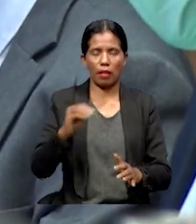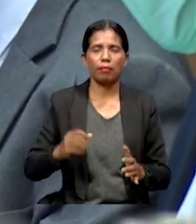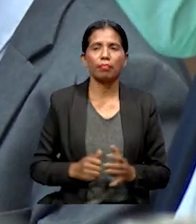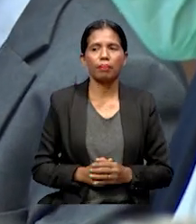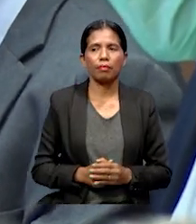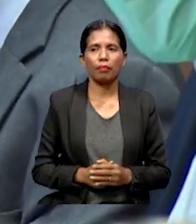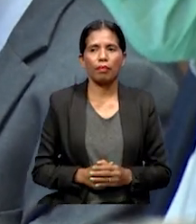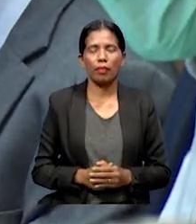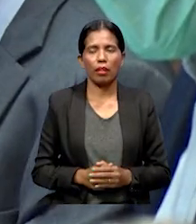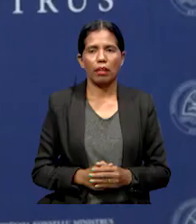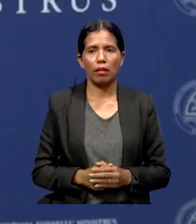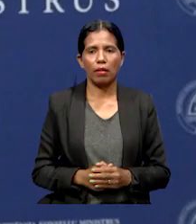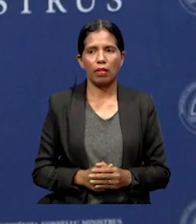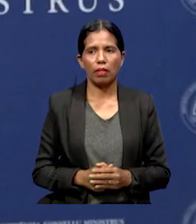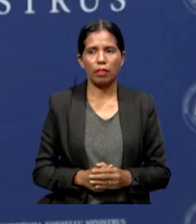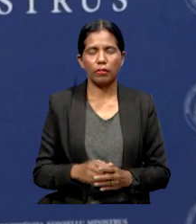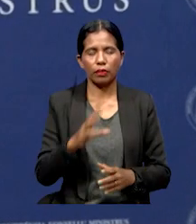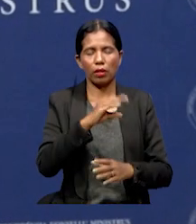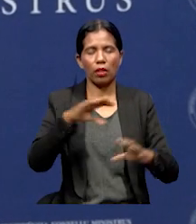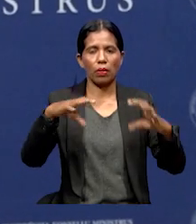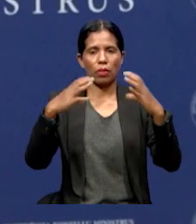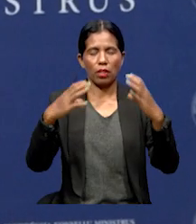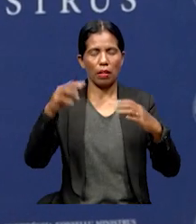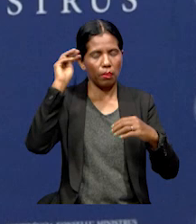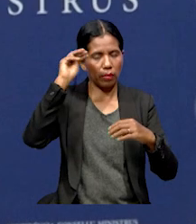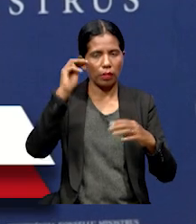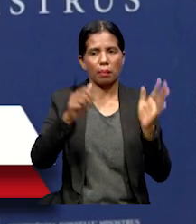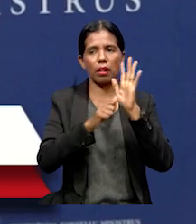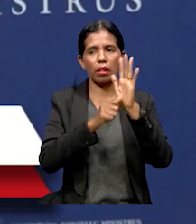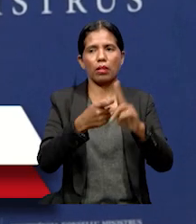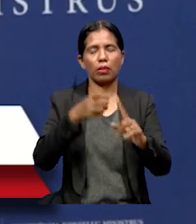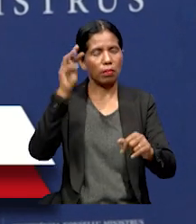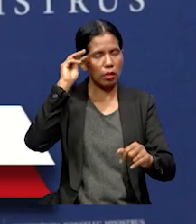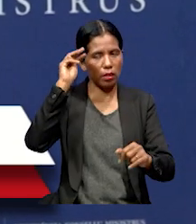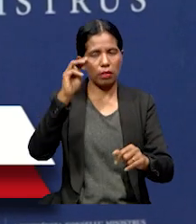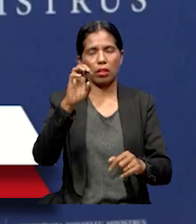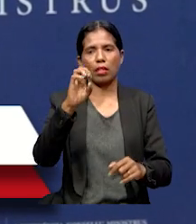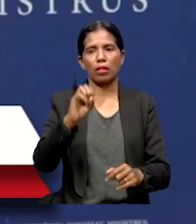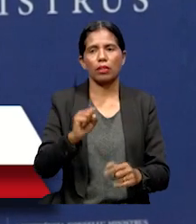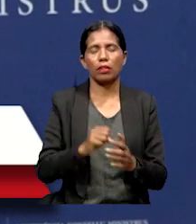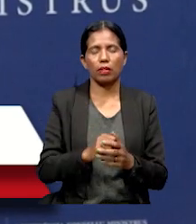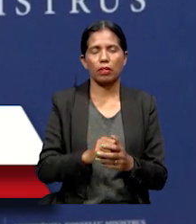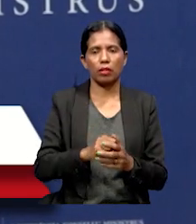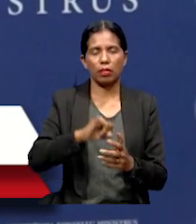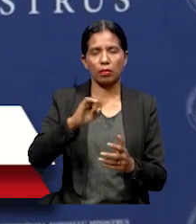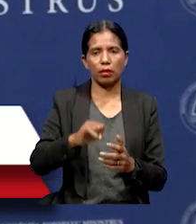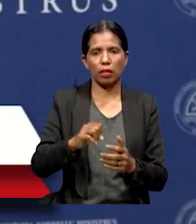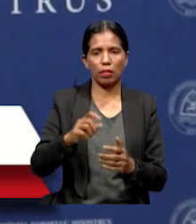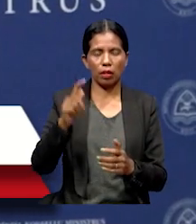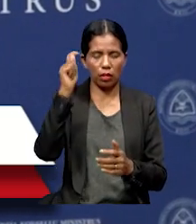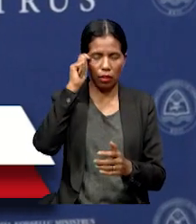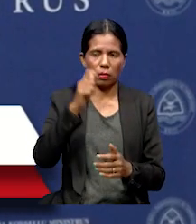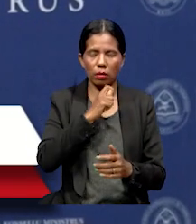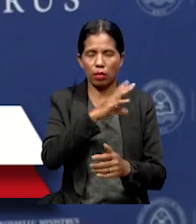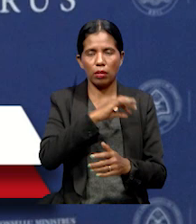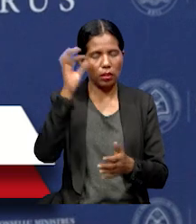Ministros aprova o projeto de resolução governiano. Nabe apresenta o Ministro do Interior, General Tauro Matanrua, que nosso Secretário de Estado de